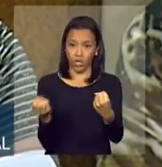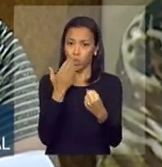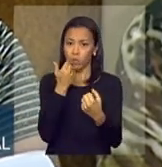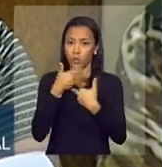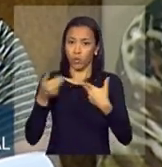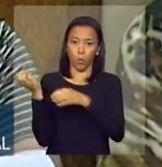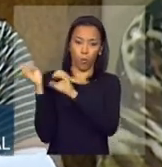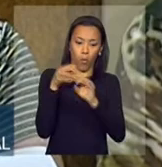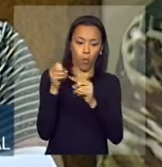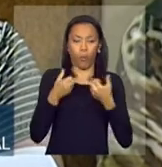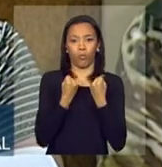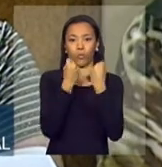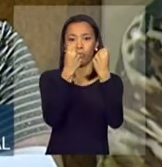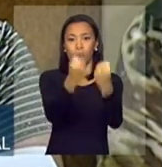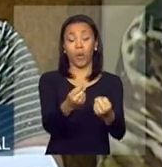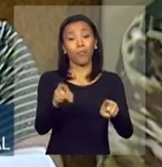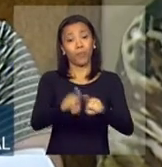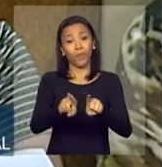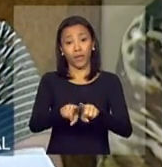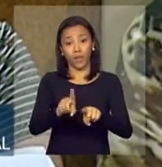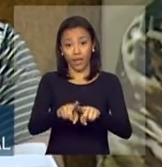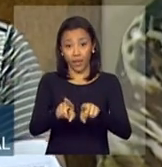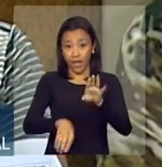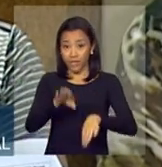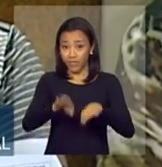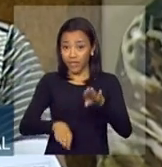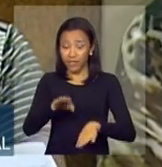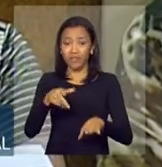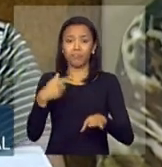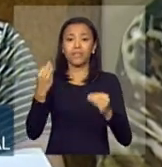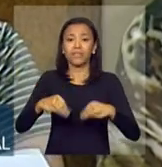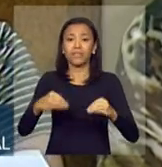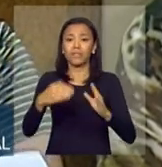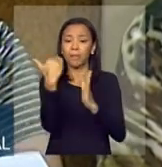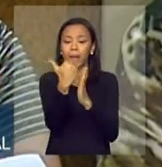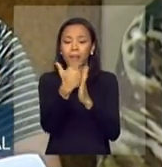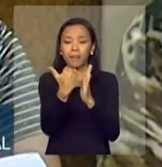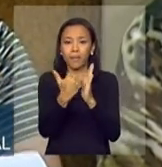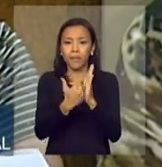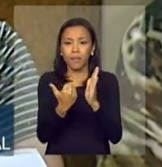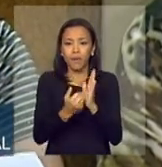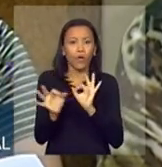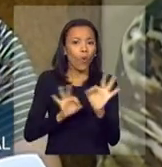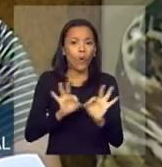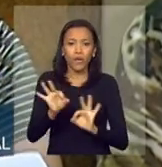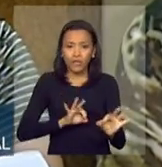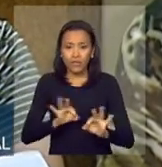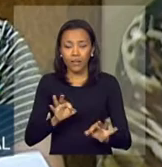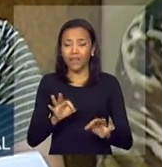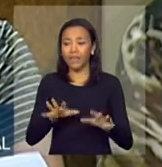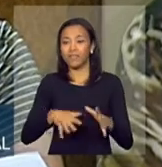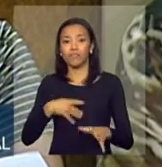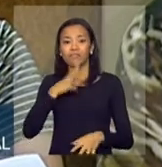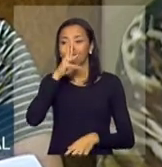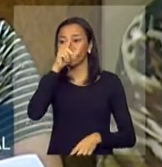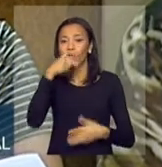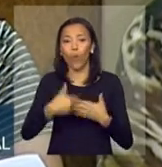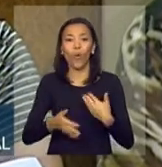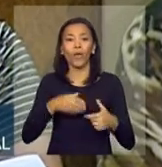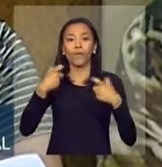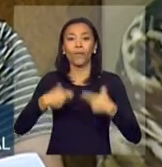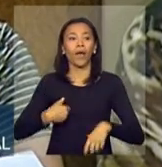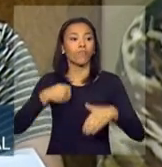porque, muitas vezes, a produção não tem escala e tem que ser armazenada em algum local para que ela